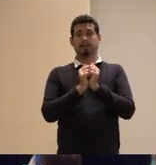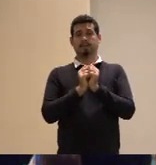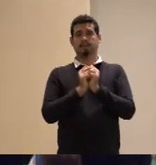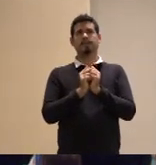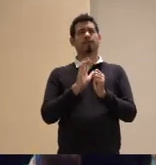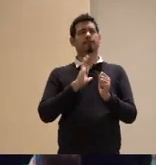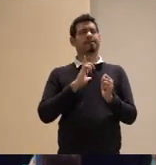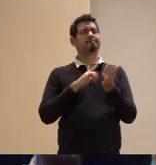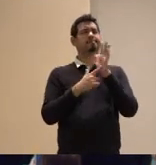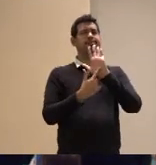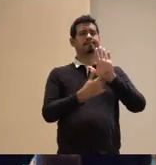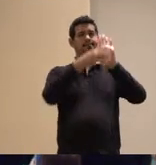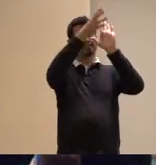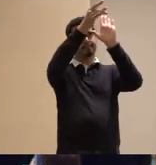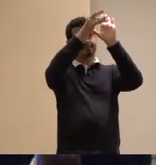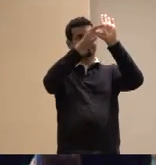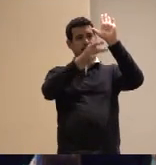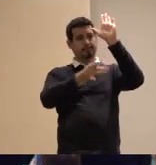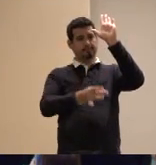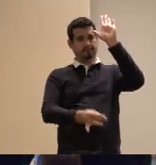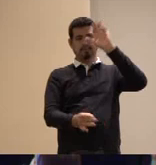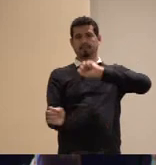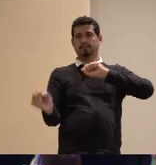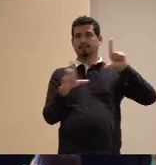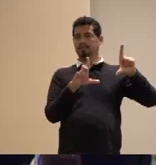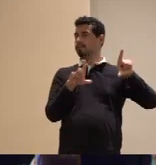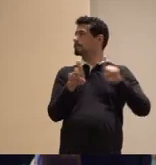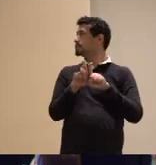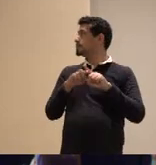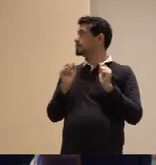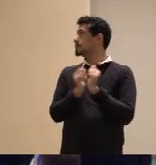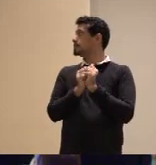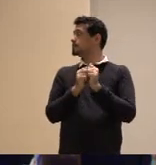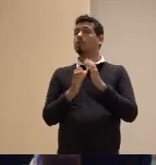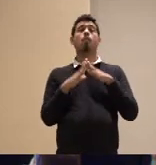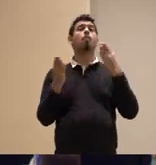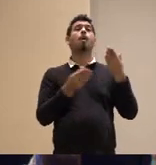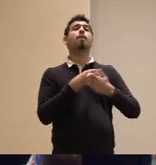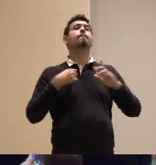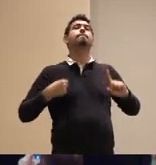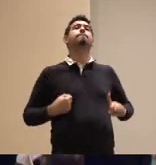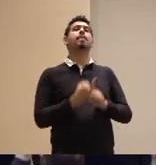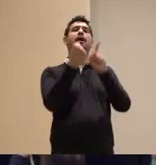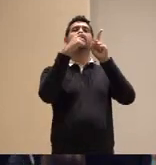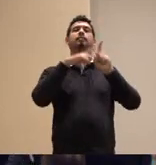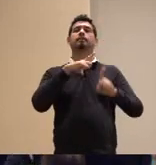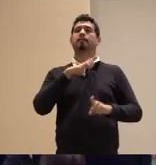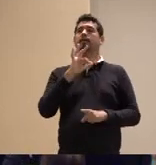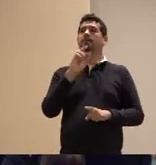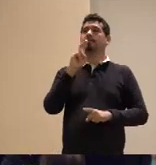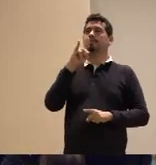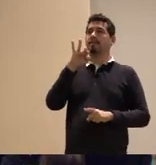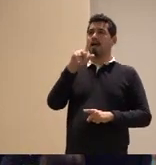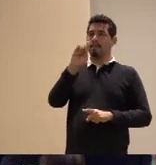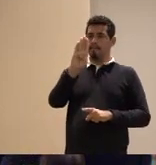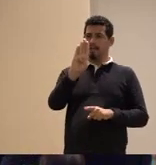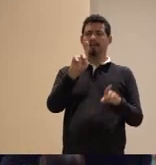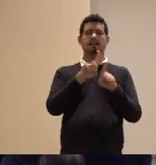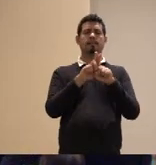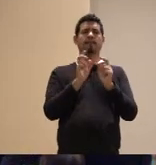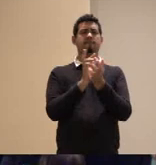vou passar aqui. Então, efeitos da institucionalização por orfandade, permanência em